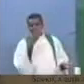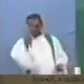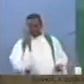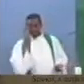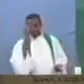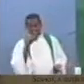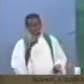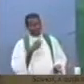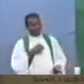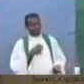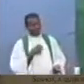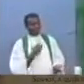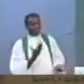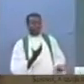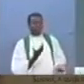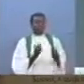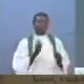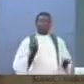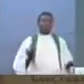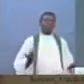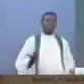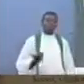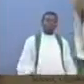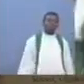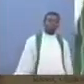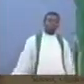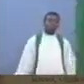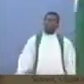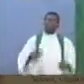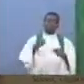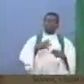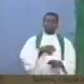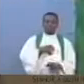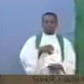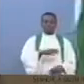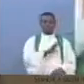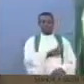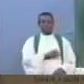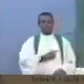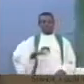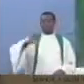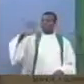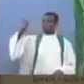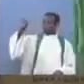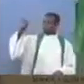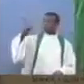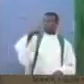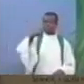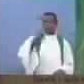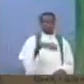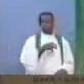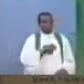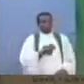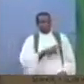de pai e de mãe, pode hoje experimentar, pela graça de Deus, o amor de Deus que vai além